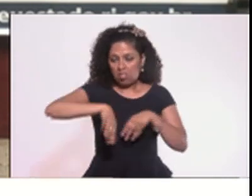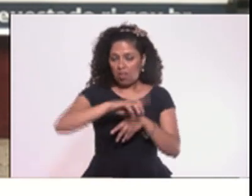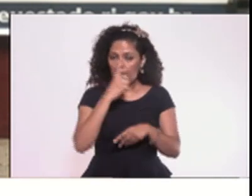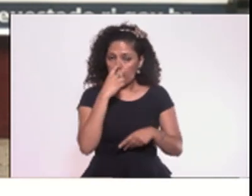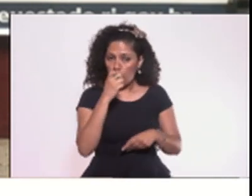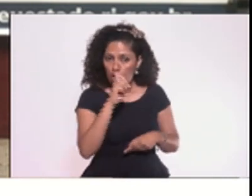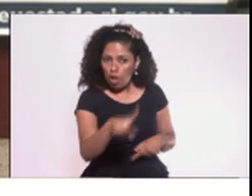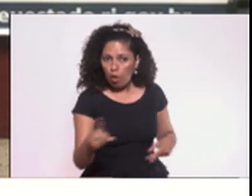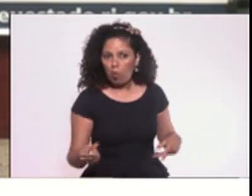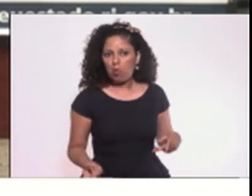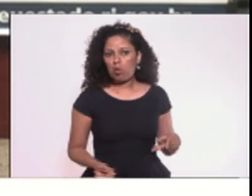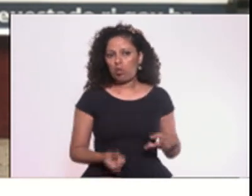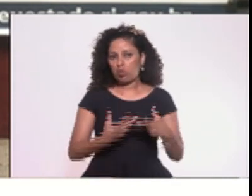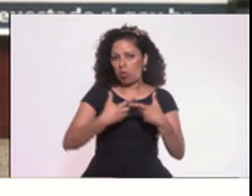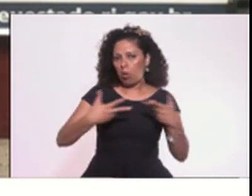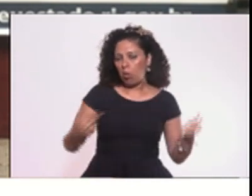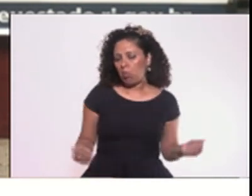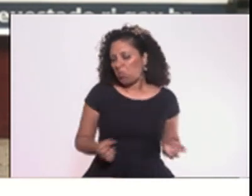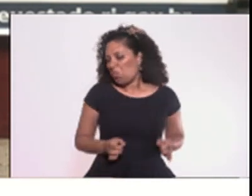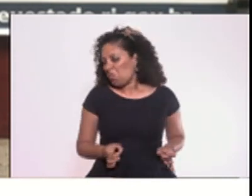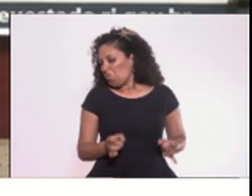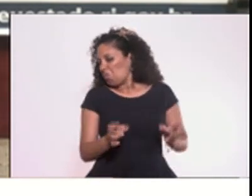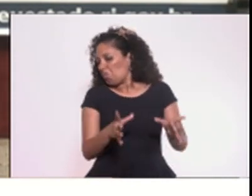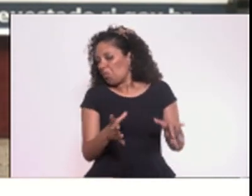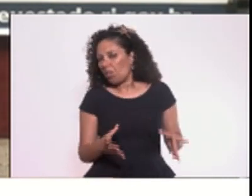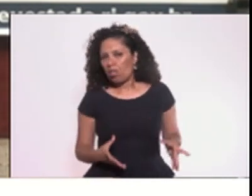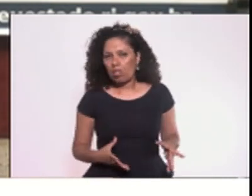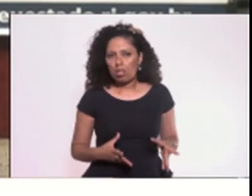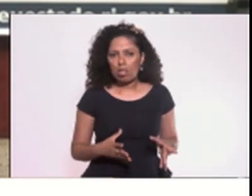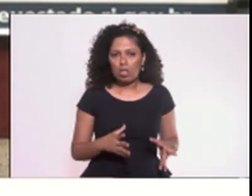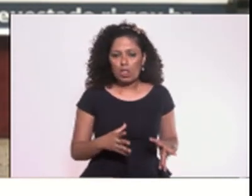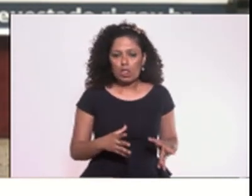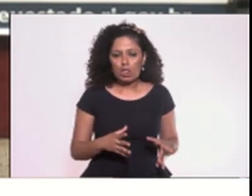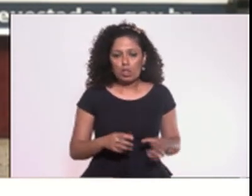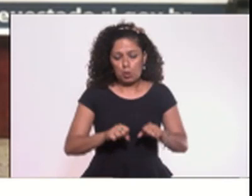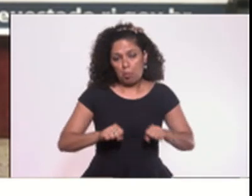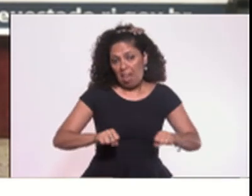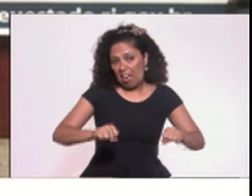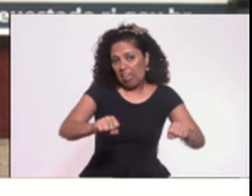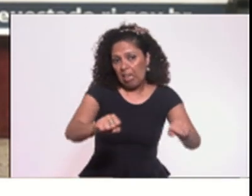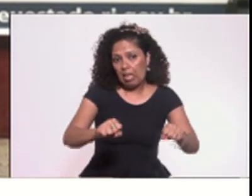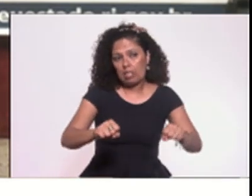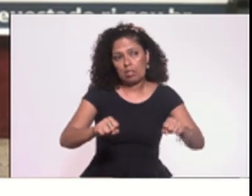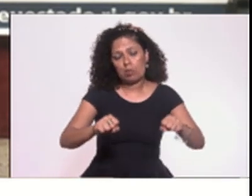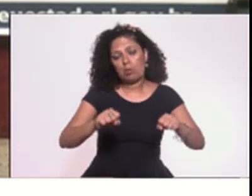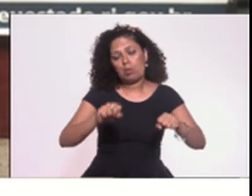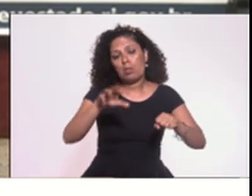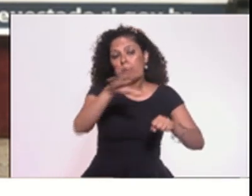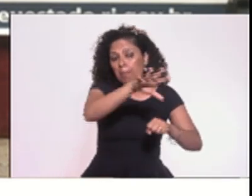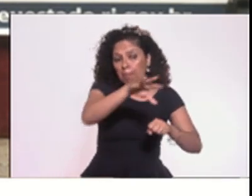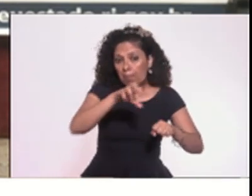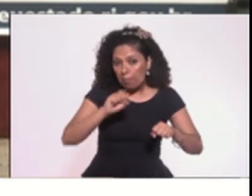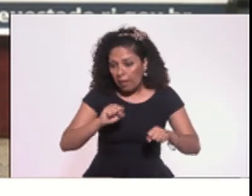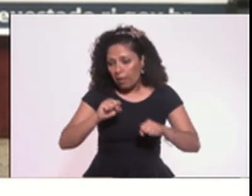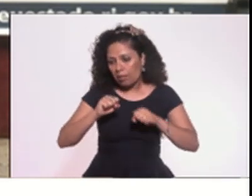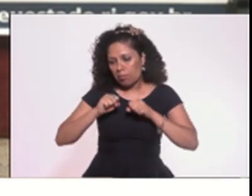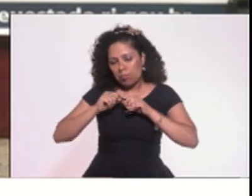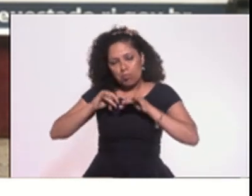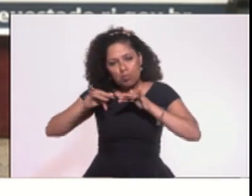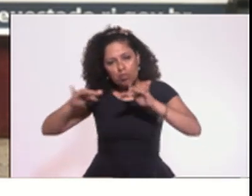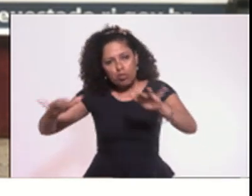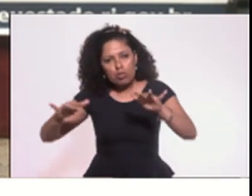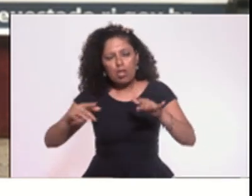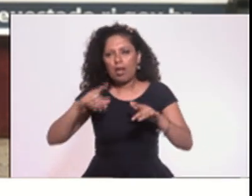ou distribuídos, ou não poderiam ser aceitos em supermercados, e distribuem para instituições,